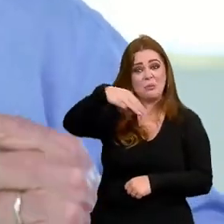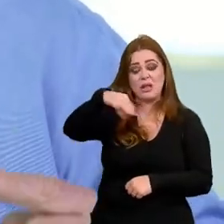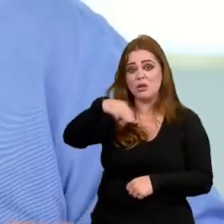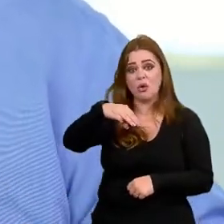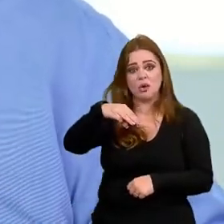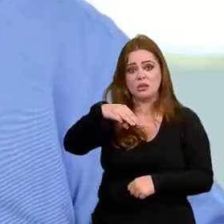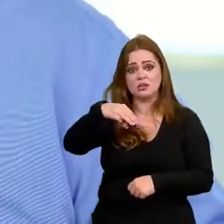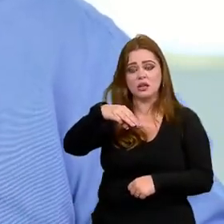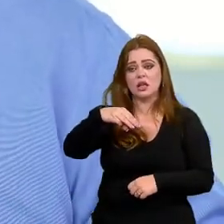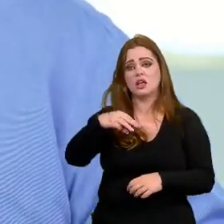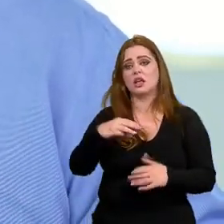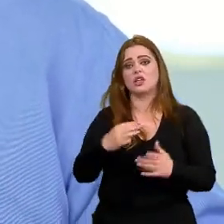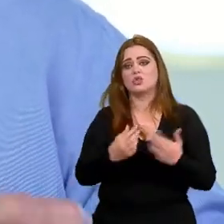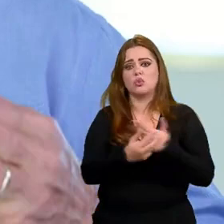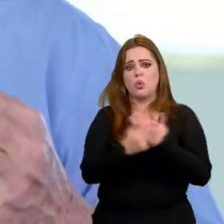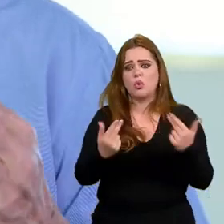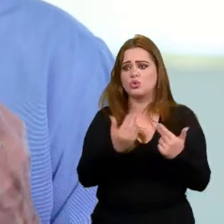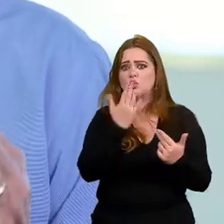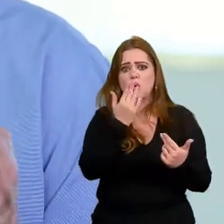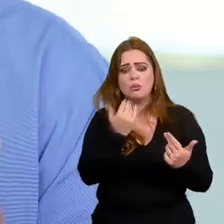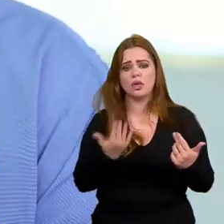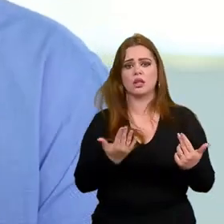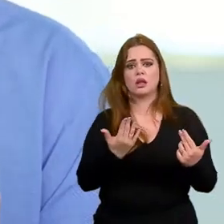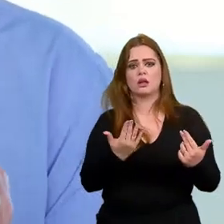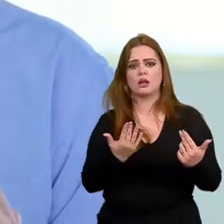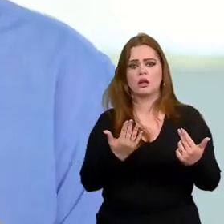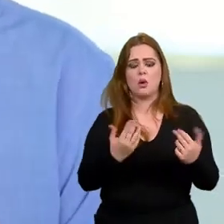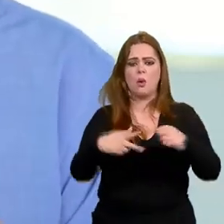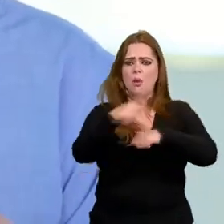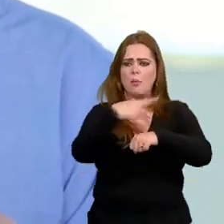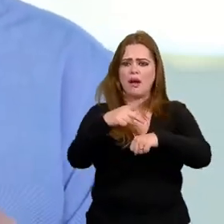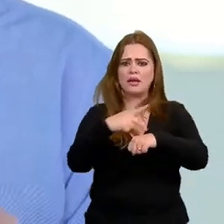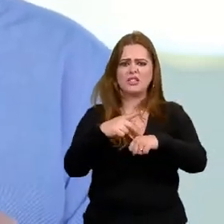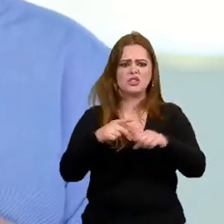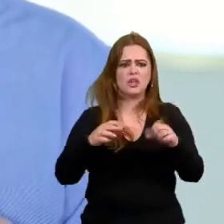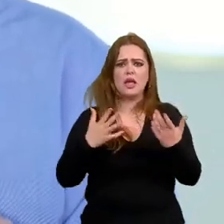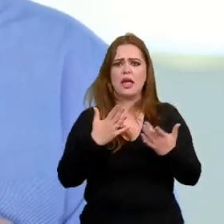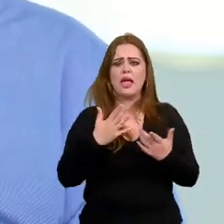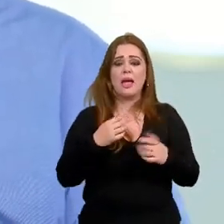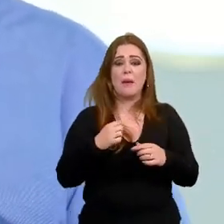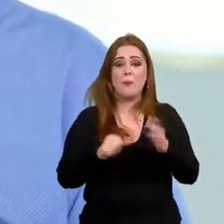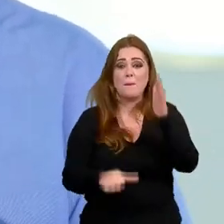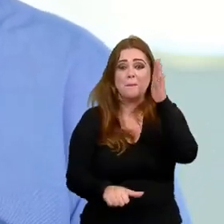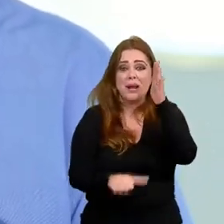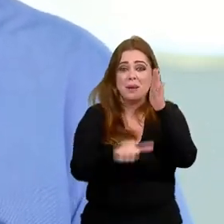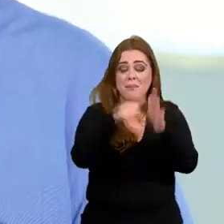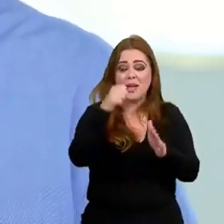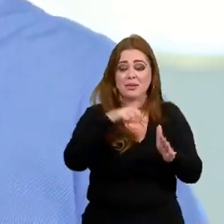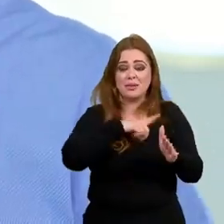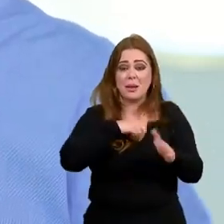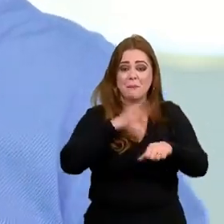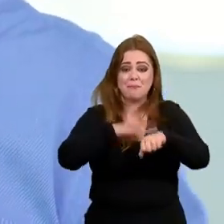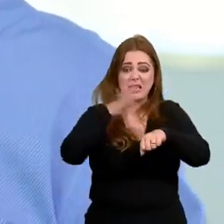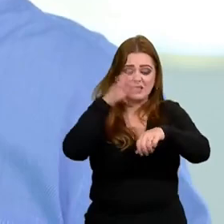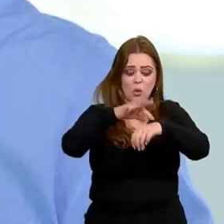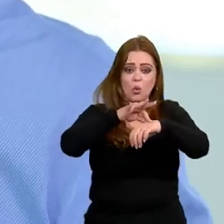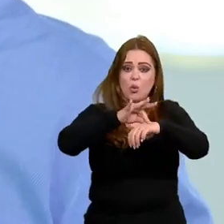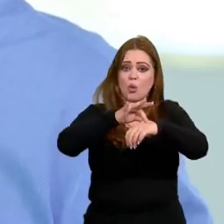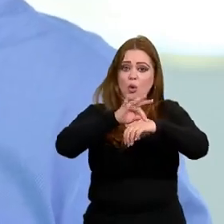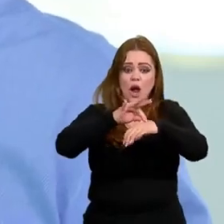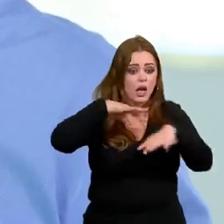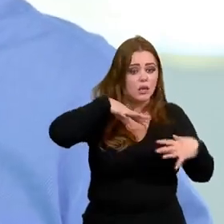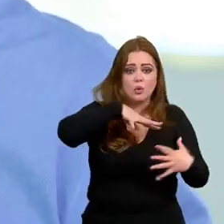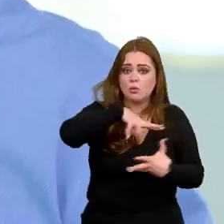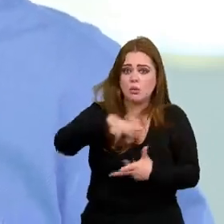primeiro protetor, sabe, de proteína animal do planeta Terra, tem a gente passando fome. Uma empresa